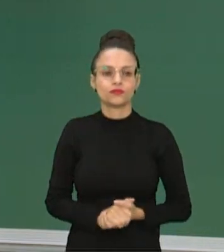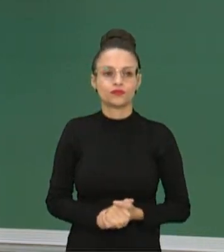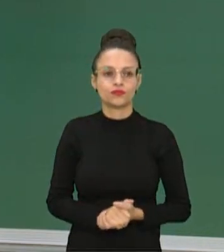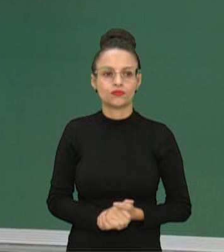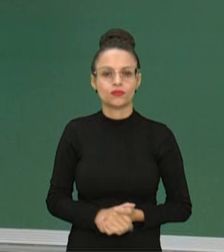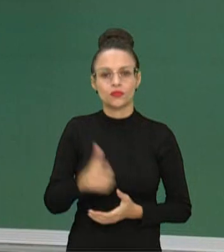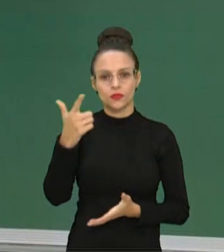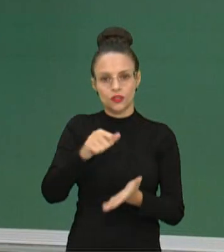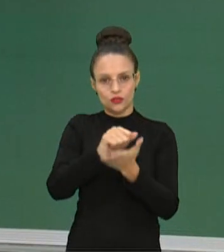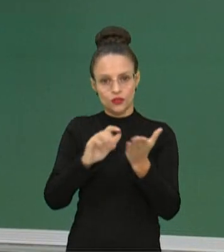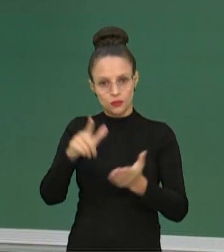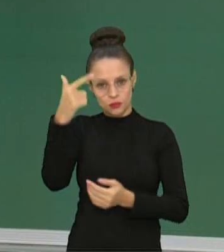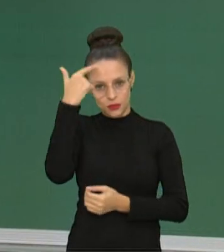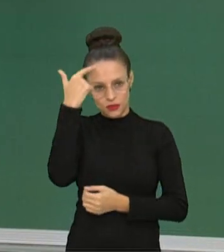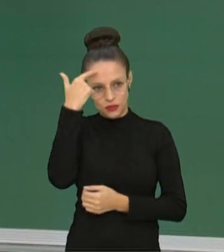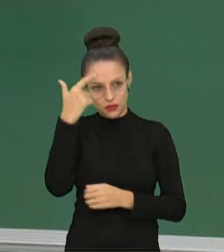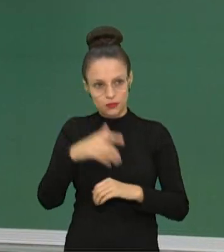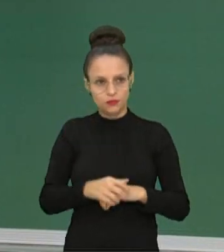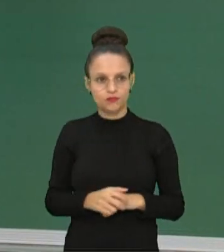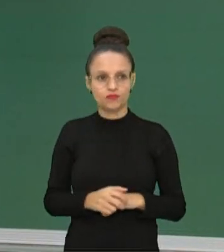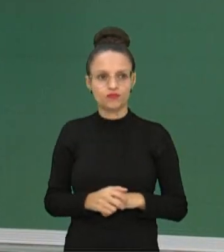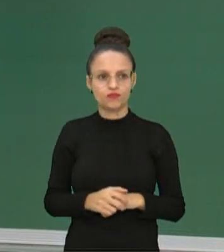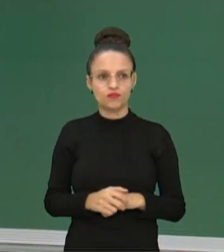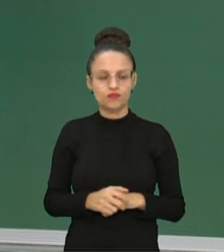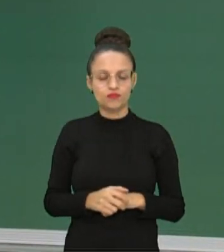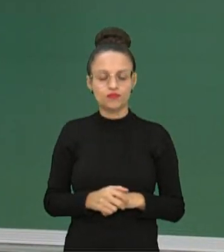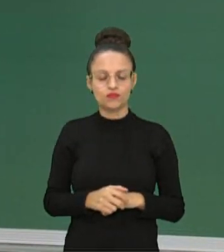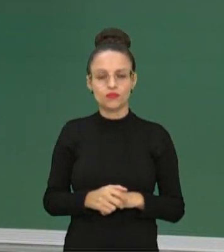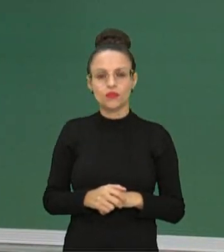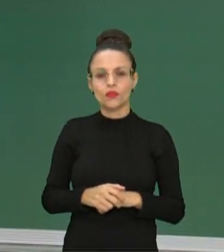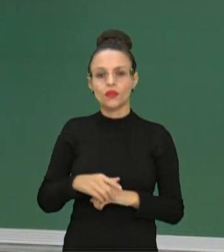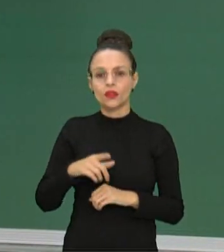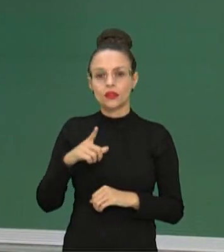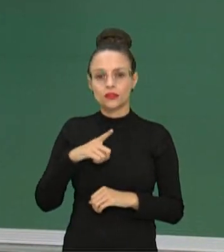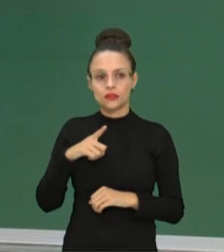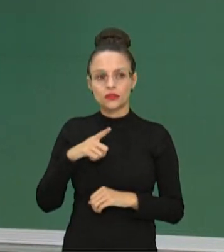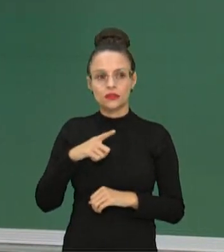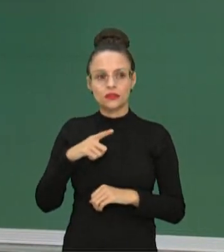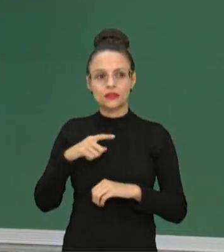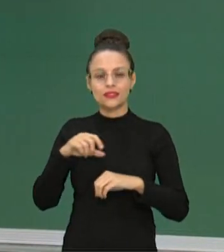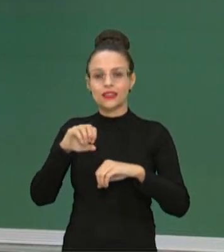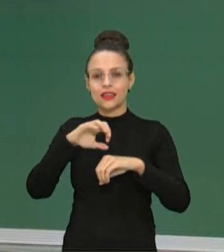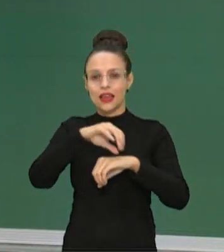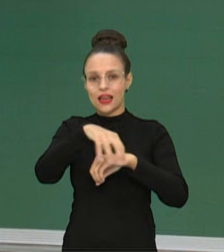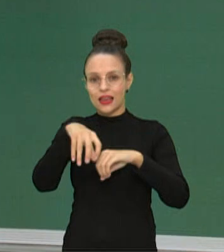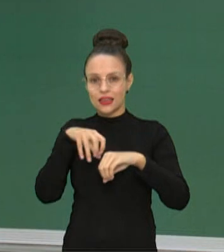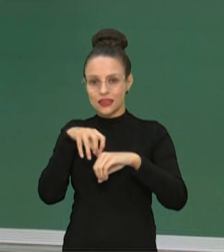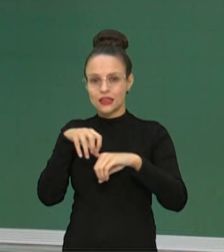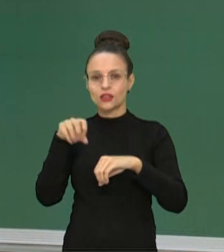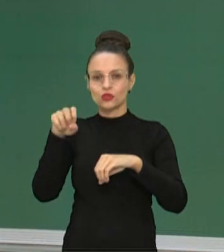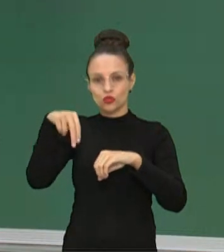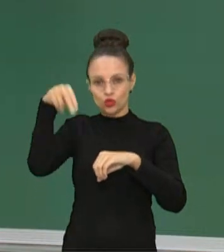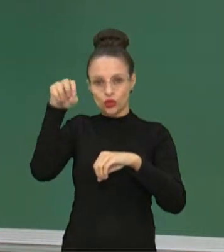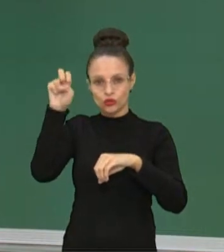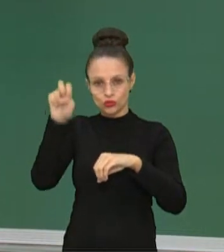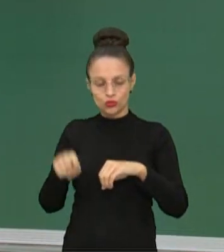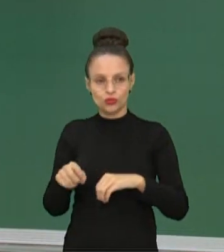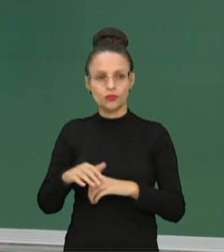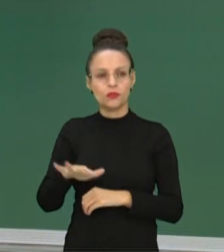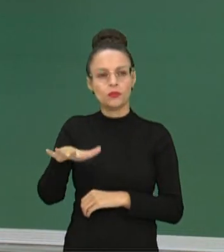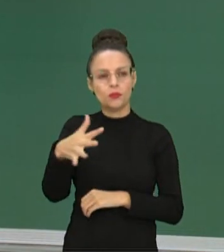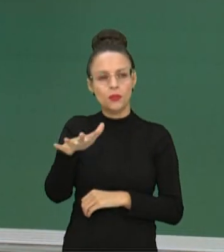Mais uma atividade para pensarmos sobre isso na Irlanda do Norte, tem a Irlanda do Sul, né? É uma ilha, mas separada em 2 países. Aproximadamente